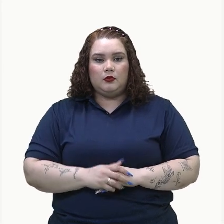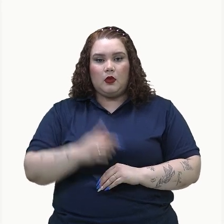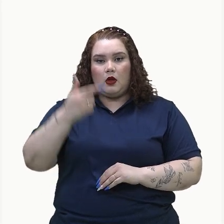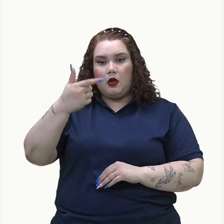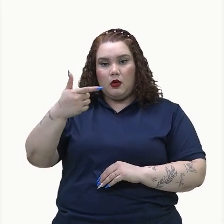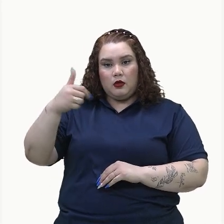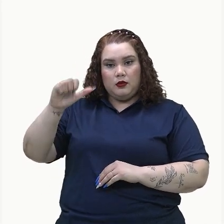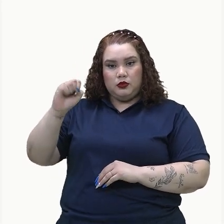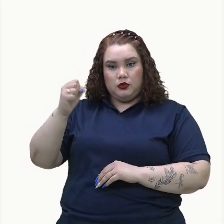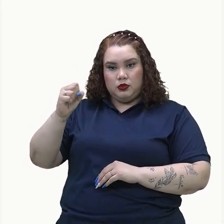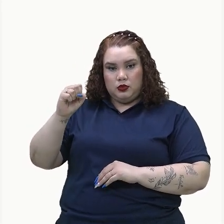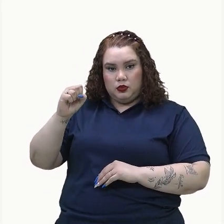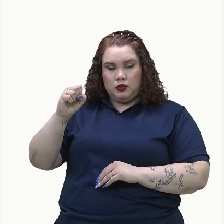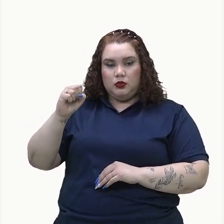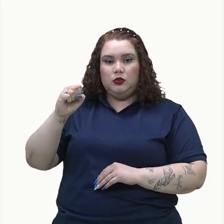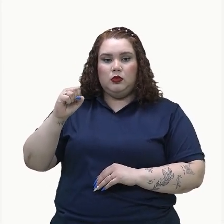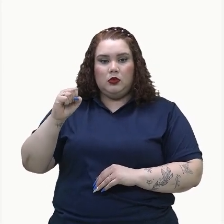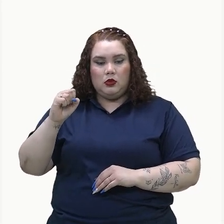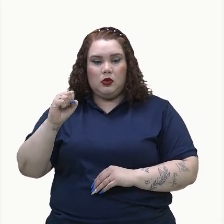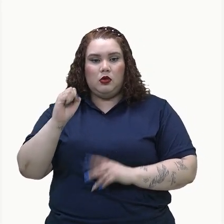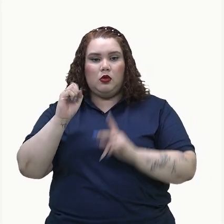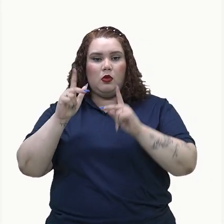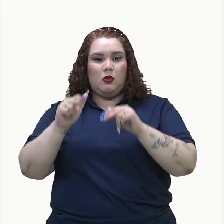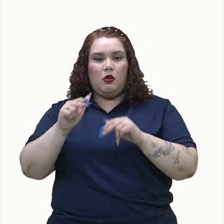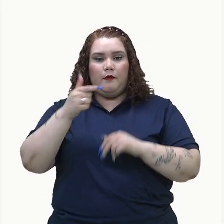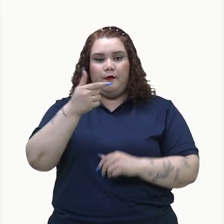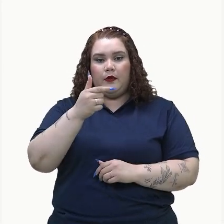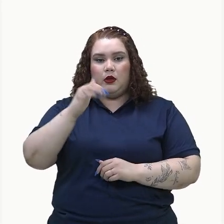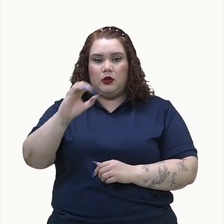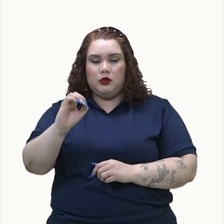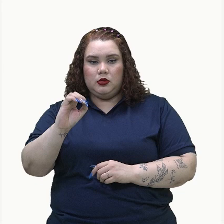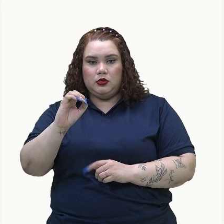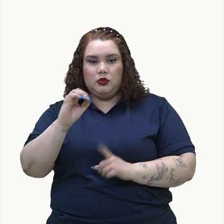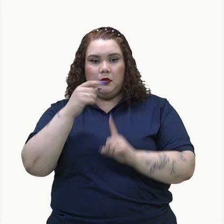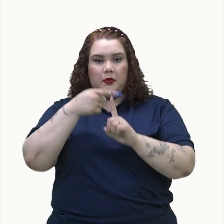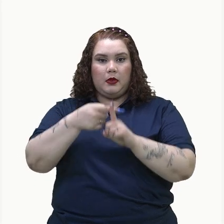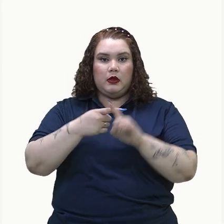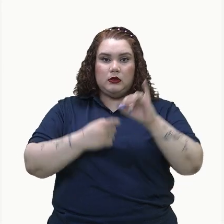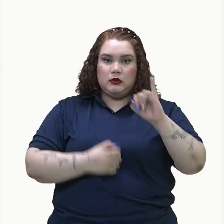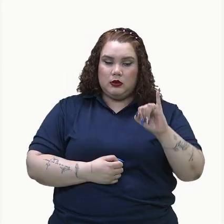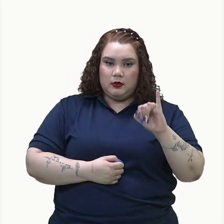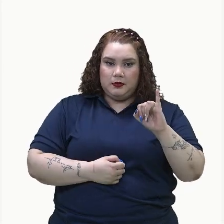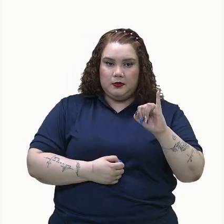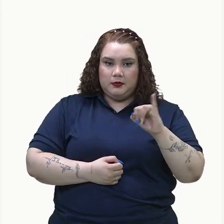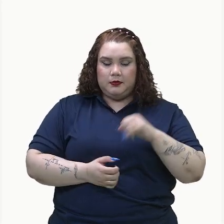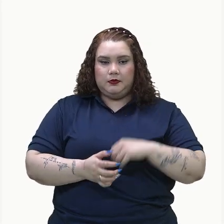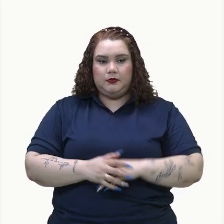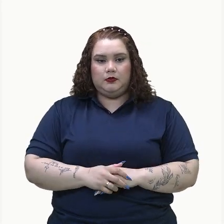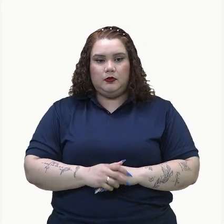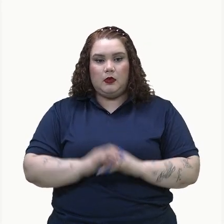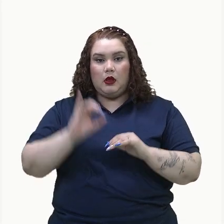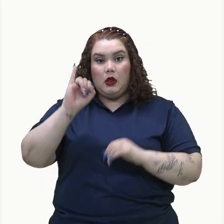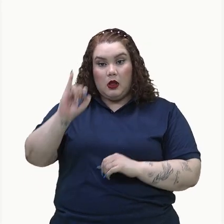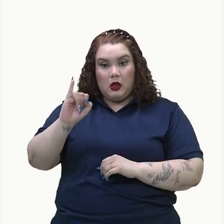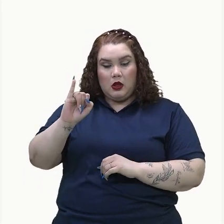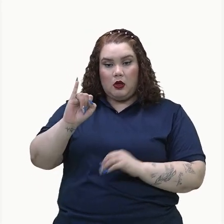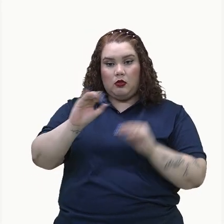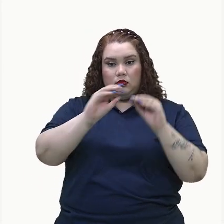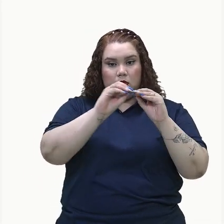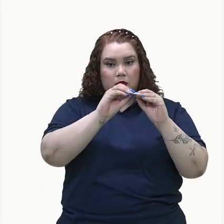28, que é a total, igual a 20 mais I. Então o valor de I